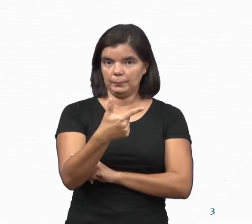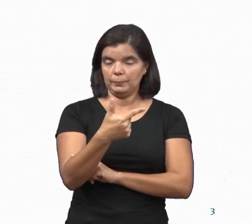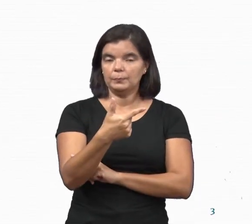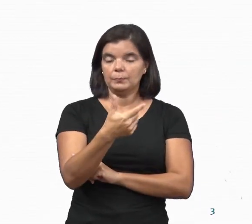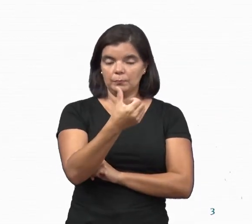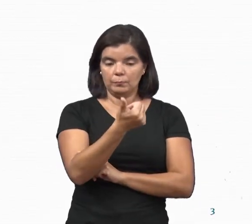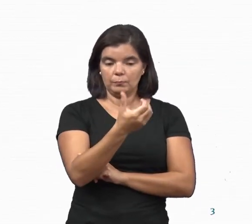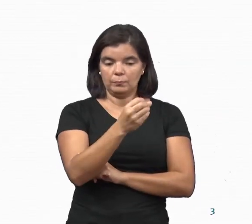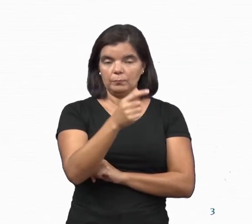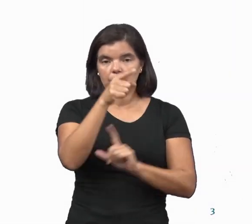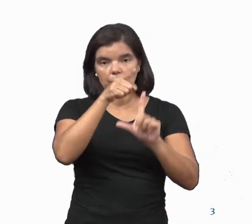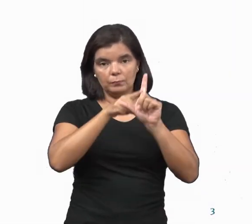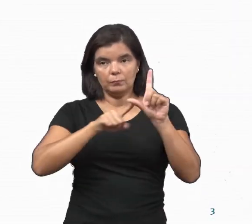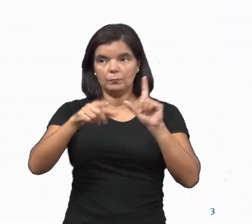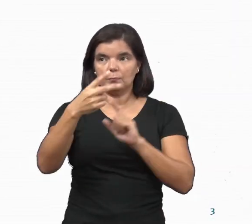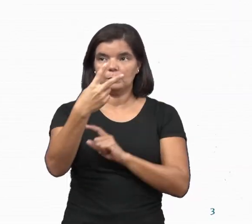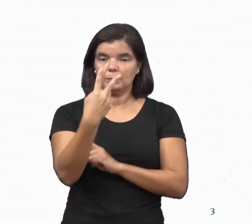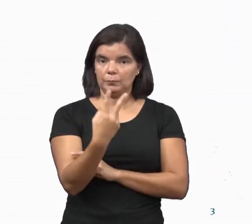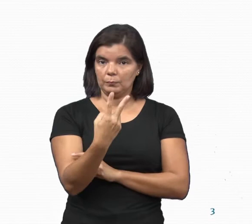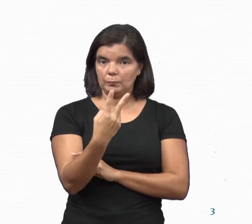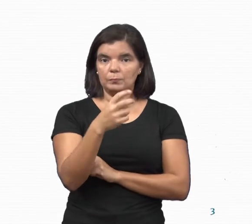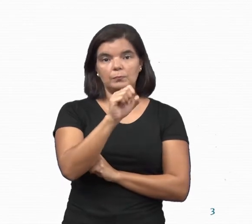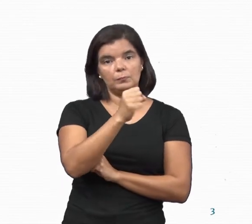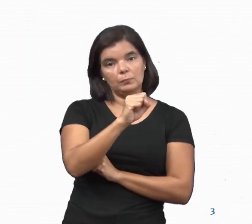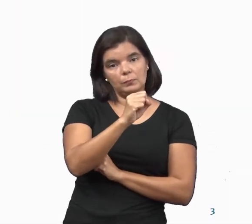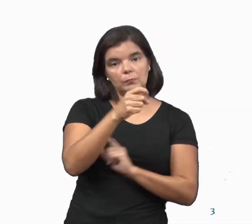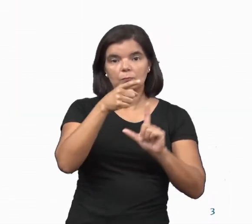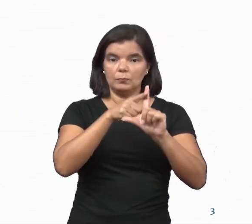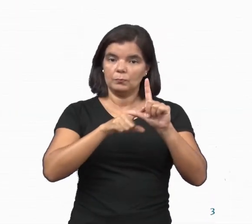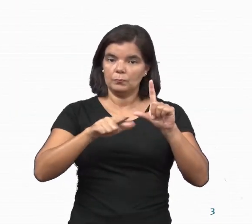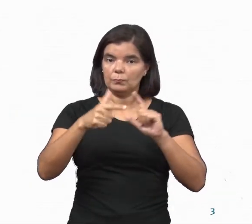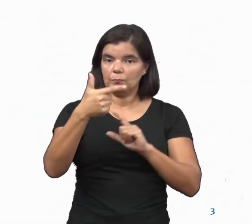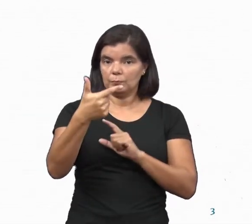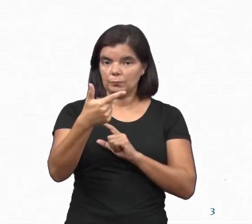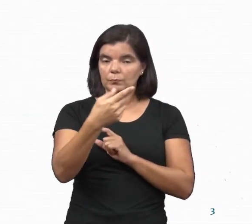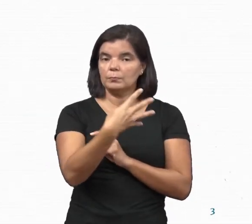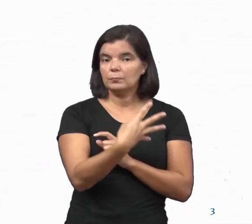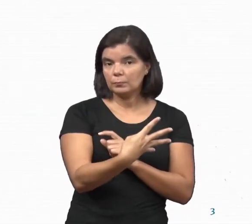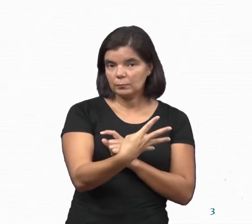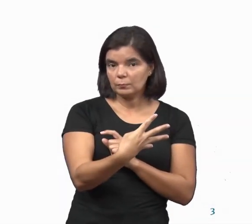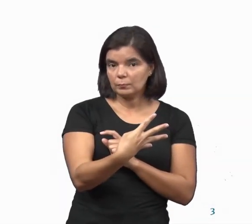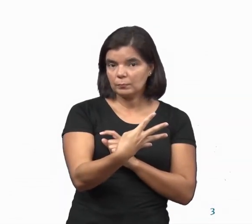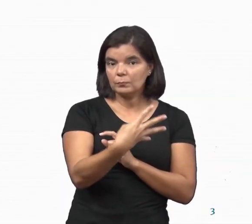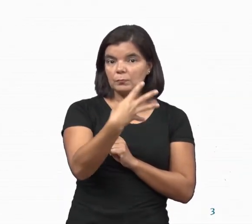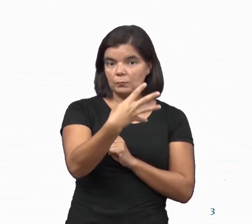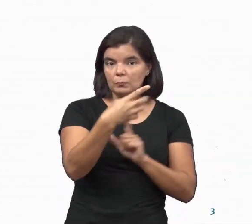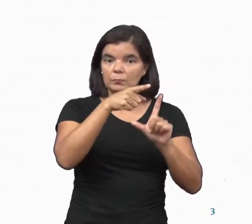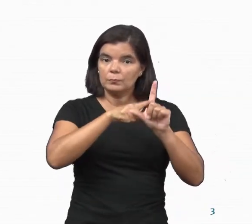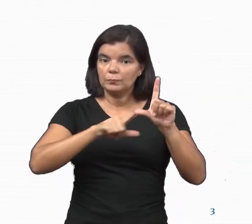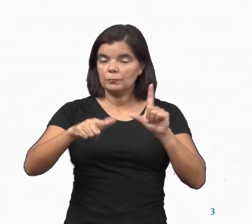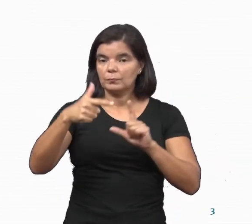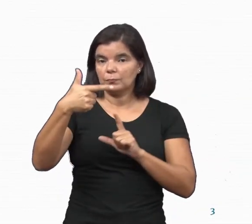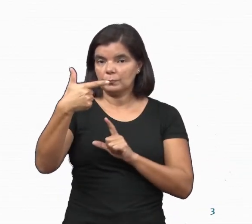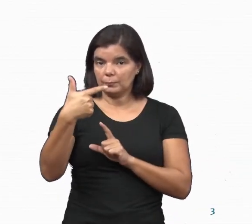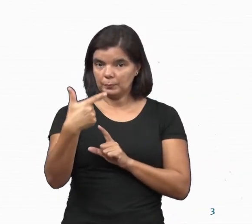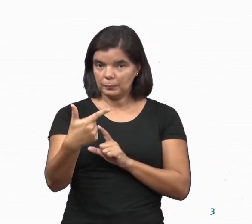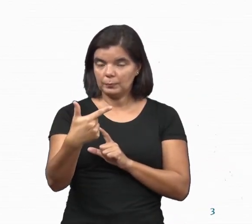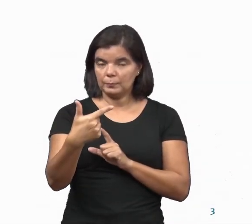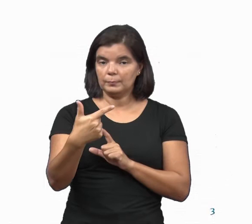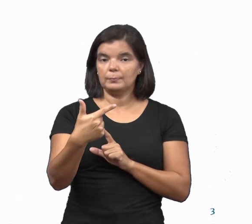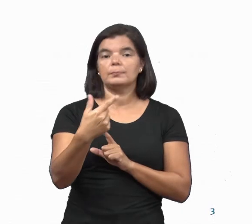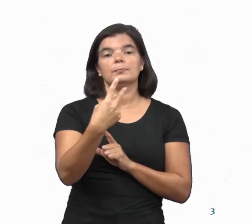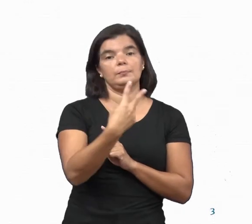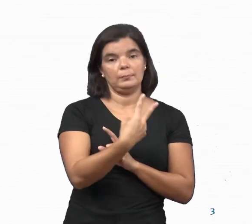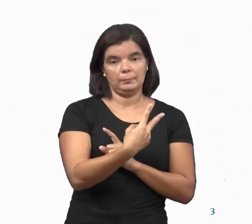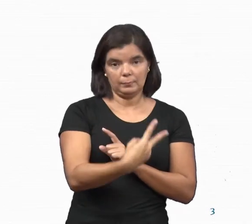dividido por 2 dá 8. 8 dividido por 2 dá 4. 4 ainda divide por